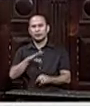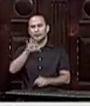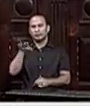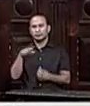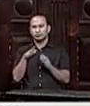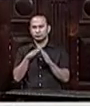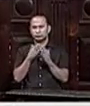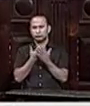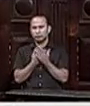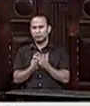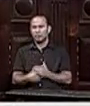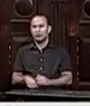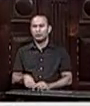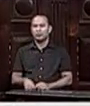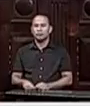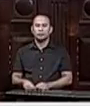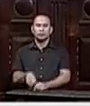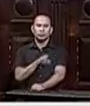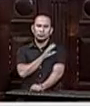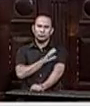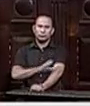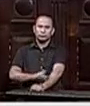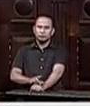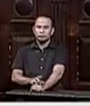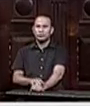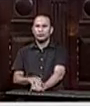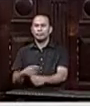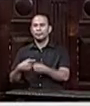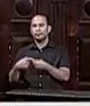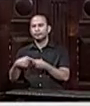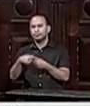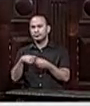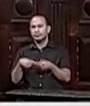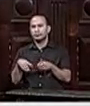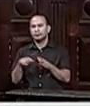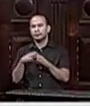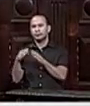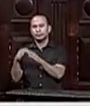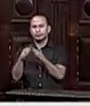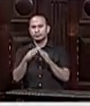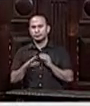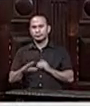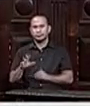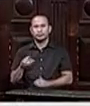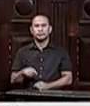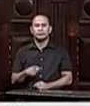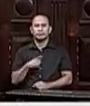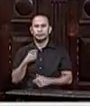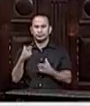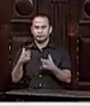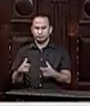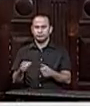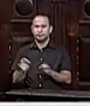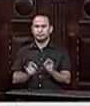uma referência cultural dos bairros, das comunidades onde estavam implantados.